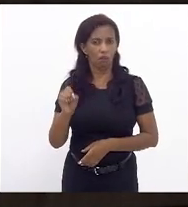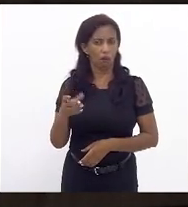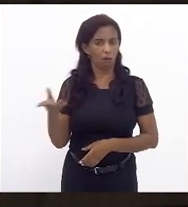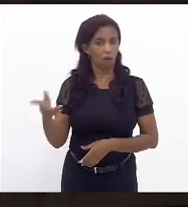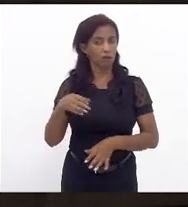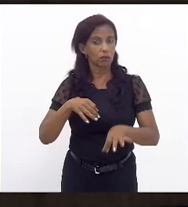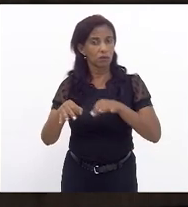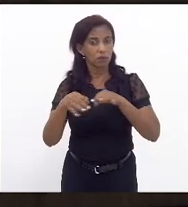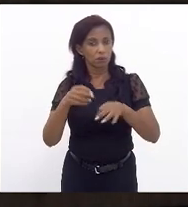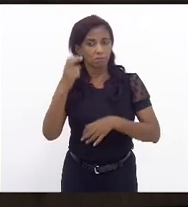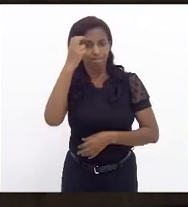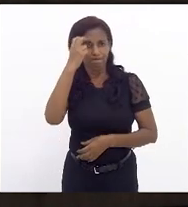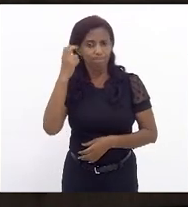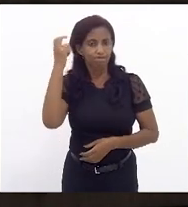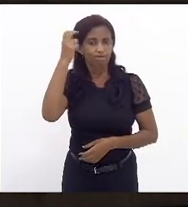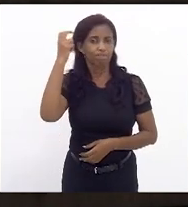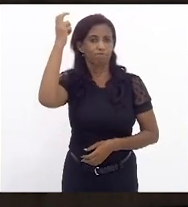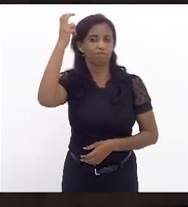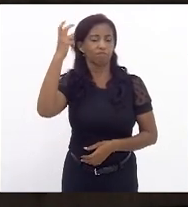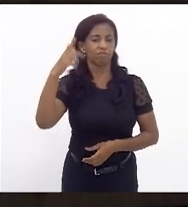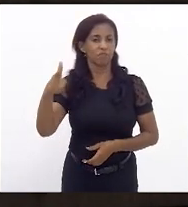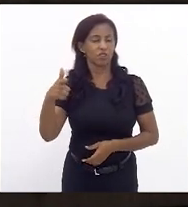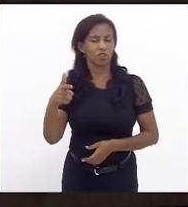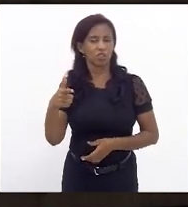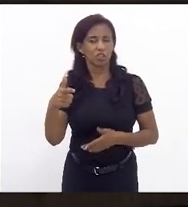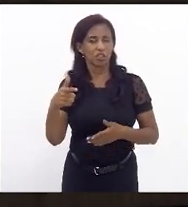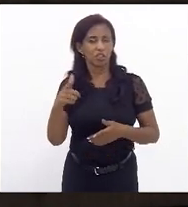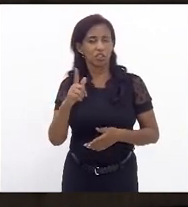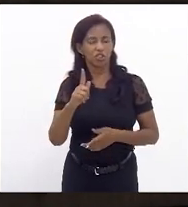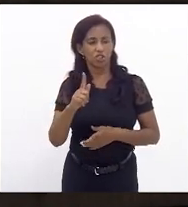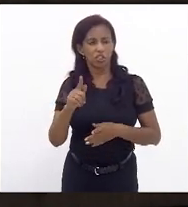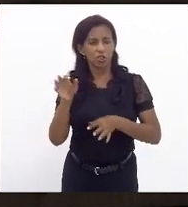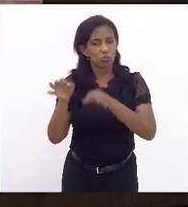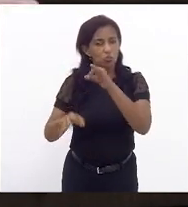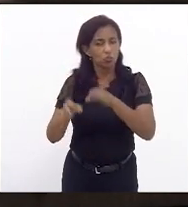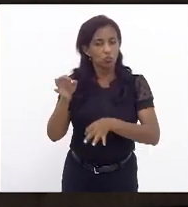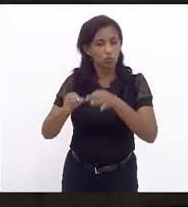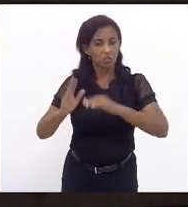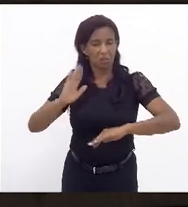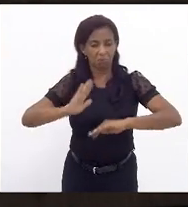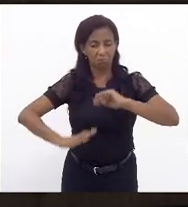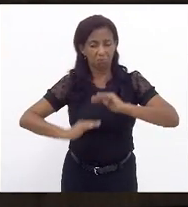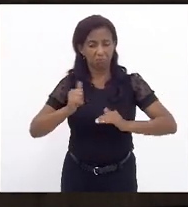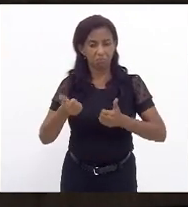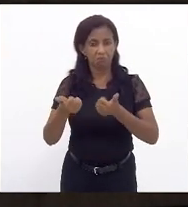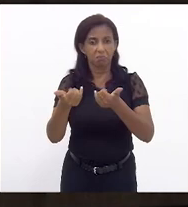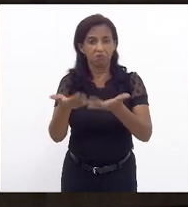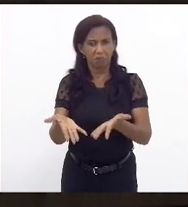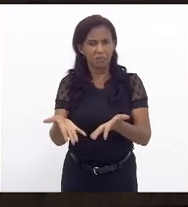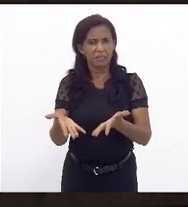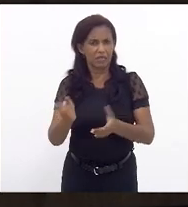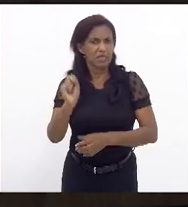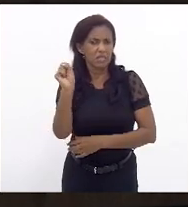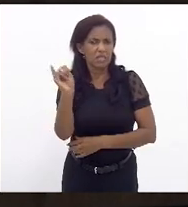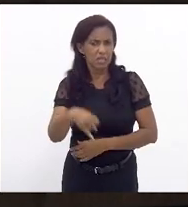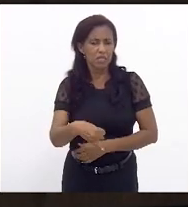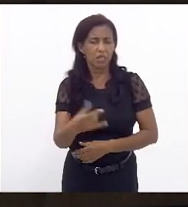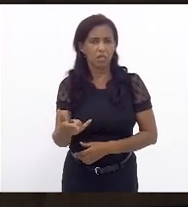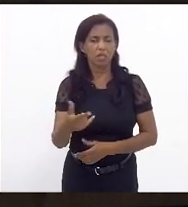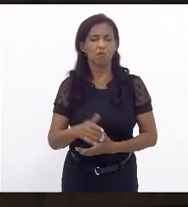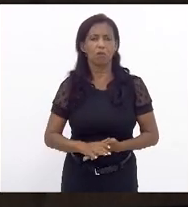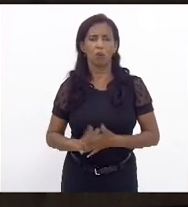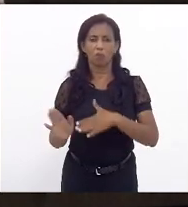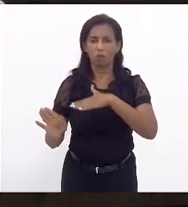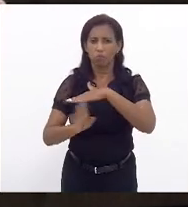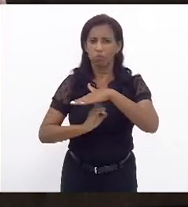seu preparo intelectual e a capacidade de gerir as questões da justiça o capacitam para estar numa esfera, sim, como a